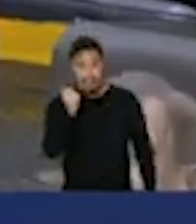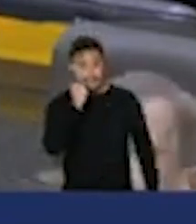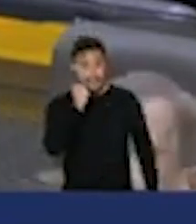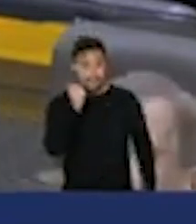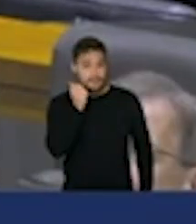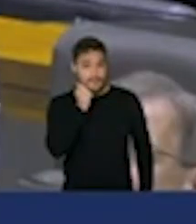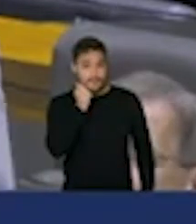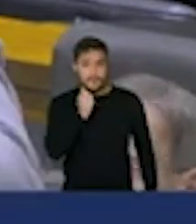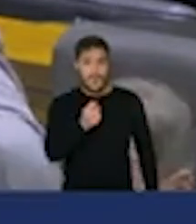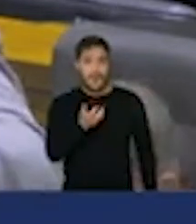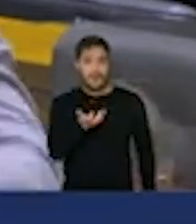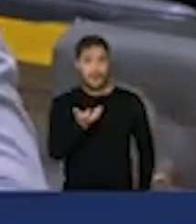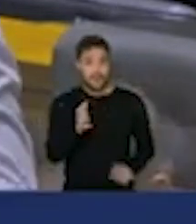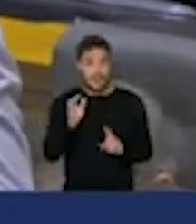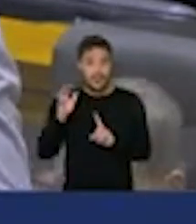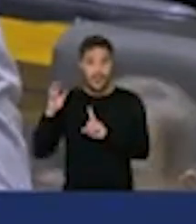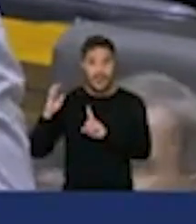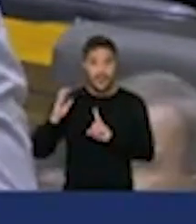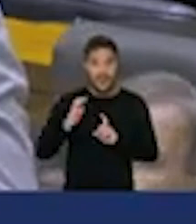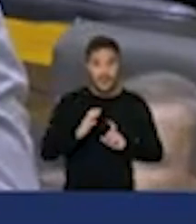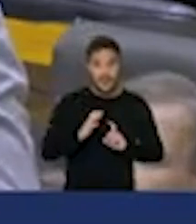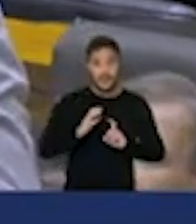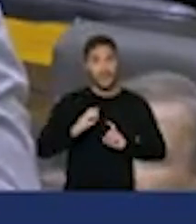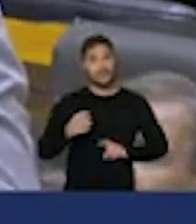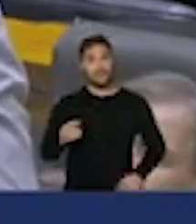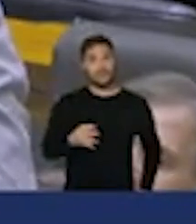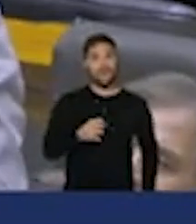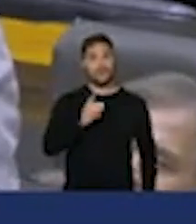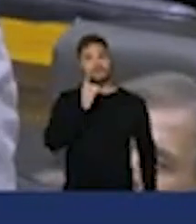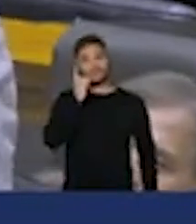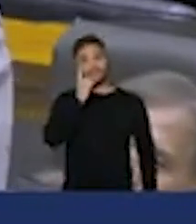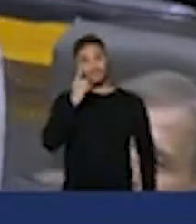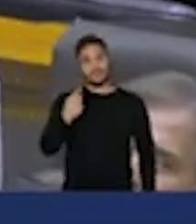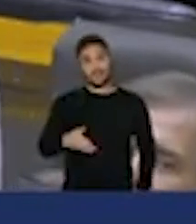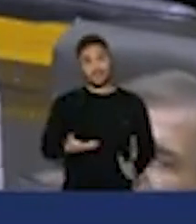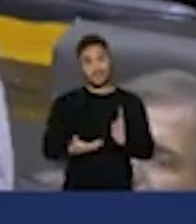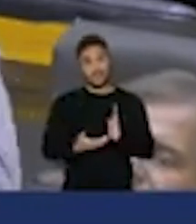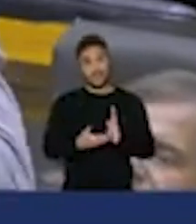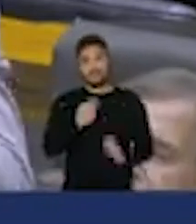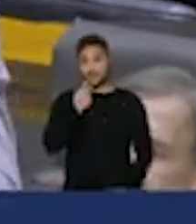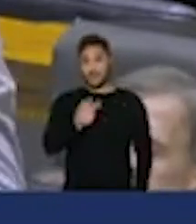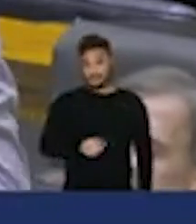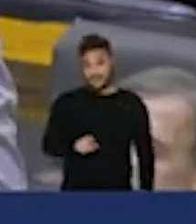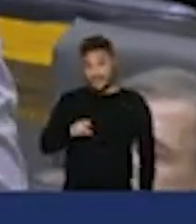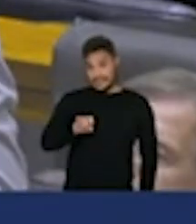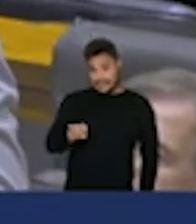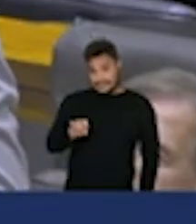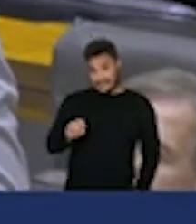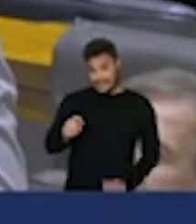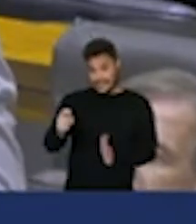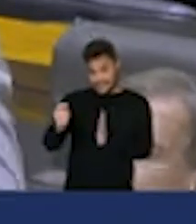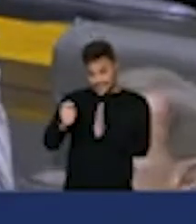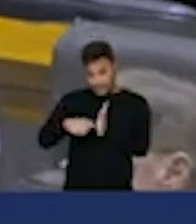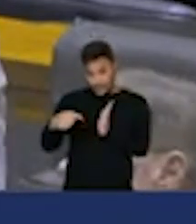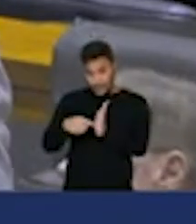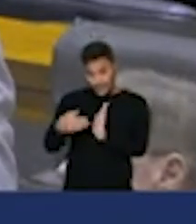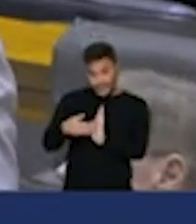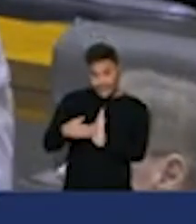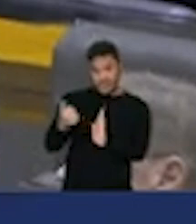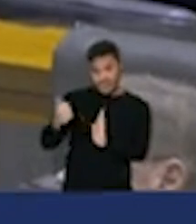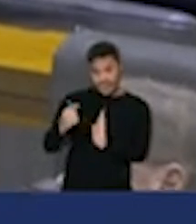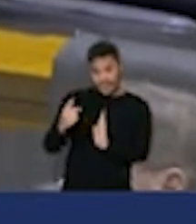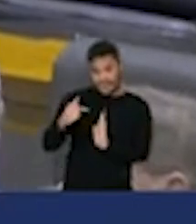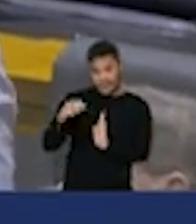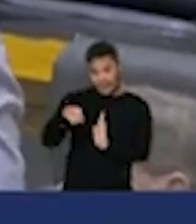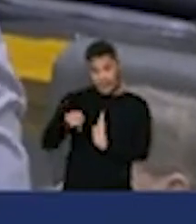querer coagir os novos deputados que chegaram na casa, dizendo: ou você retira o seu nome da CPMI,